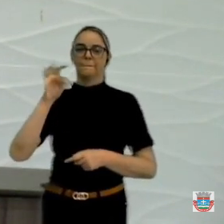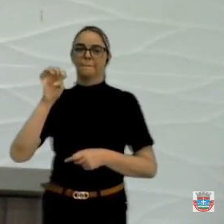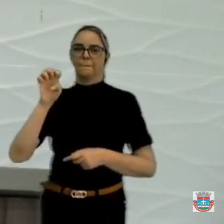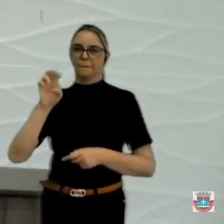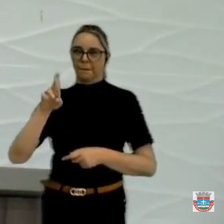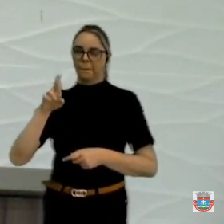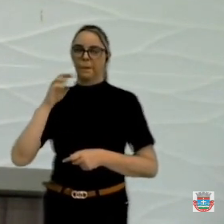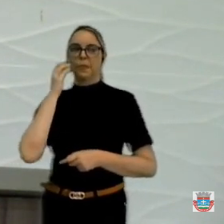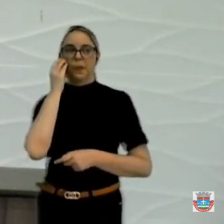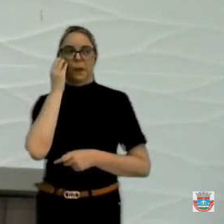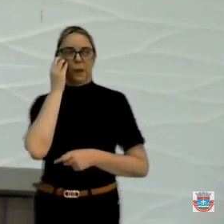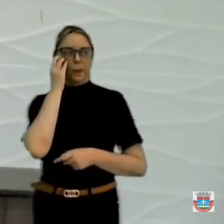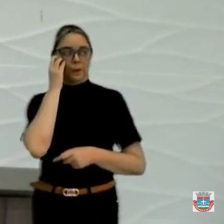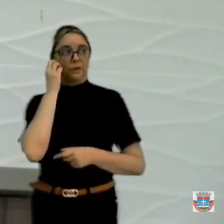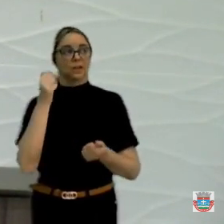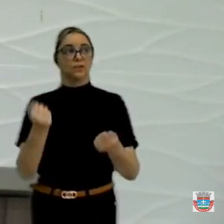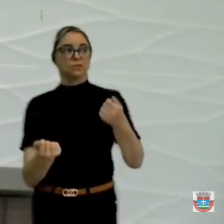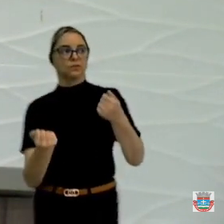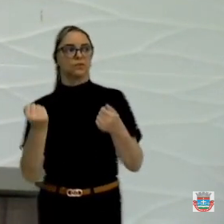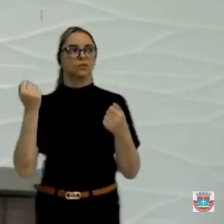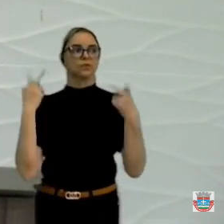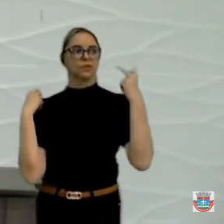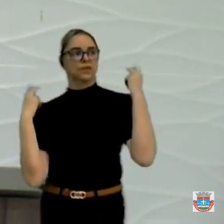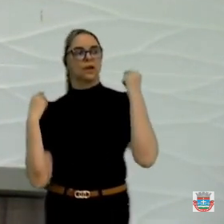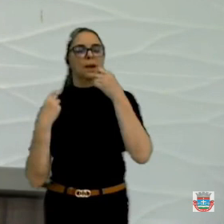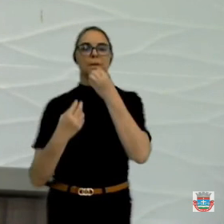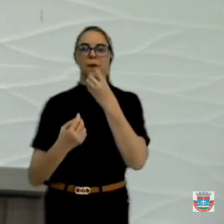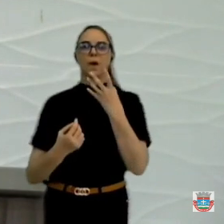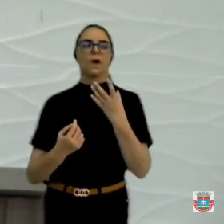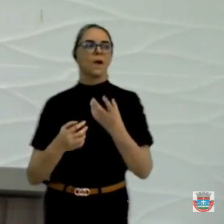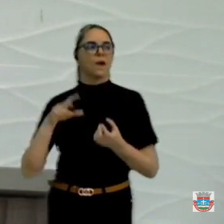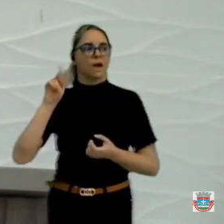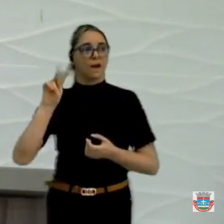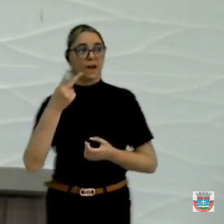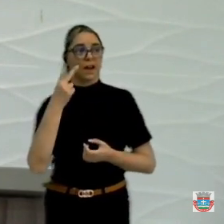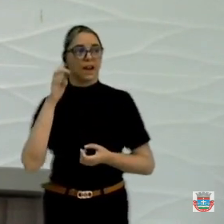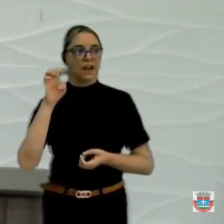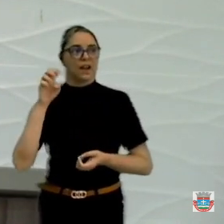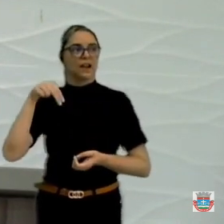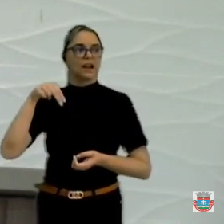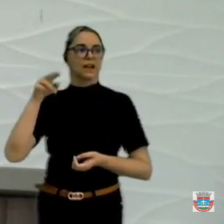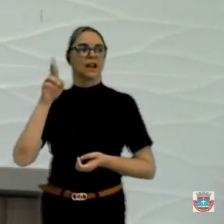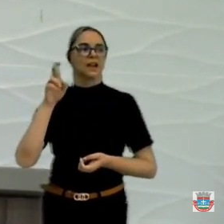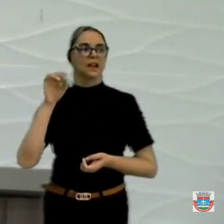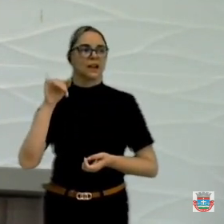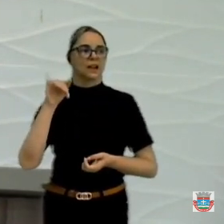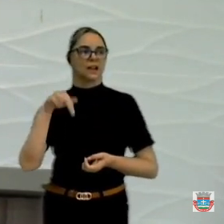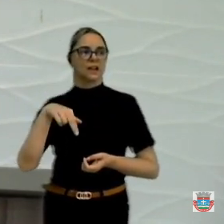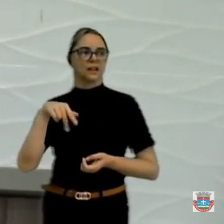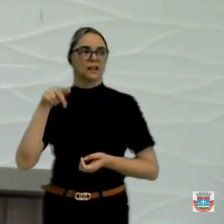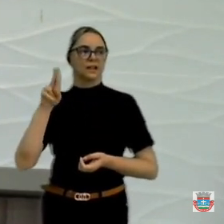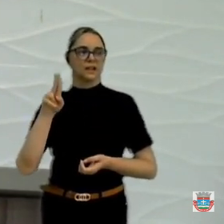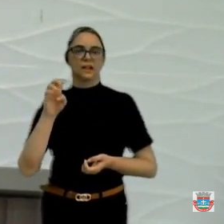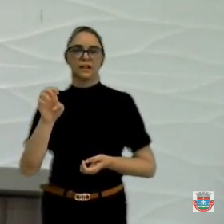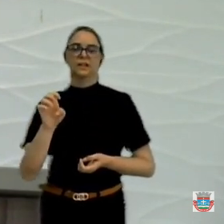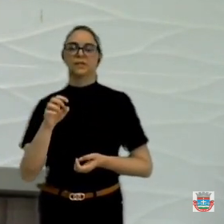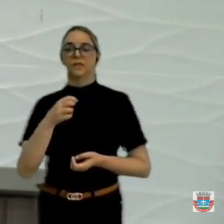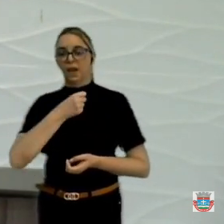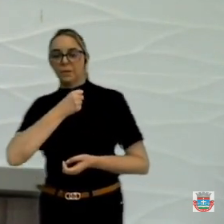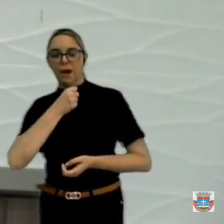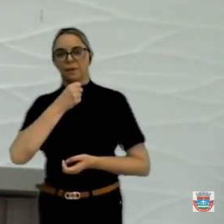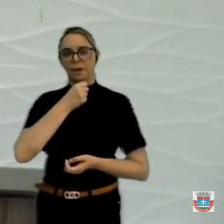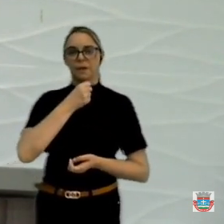gari, motorista muito bom, né, a Henrique Cortez, que eu dei um voto de aplauso, que é cantor,